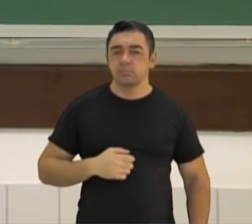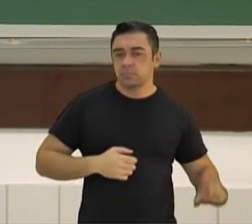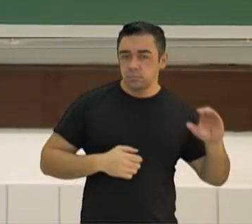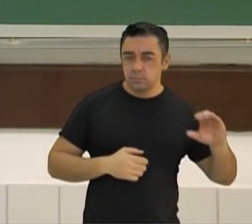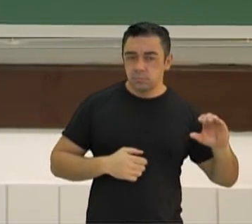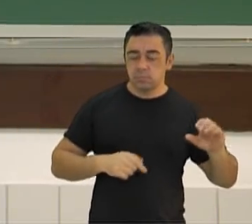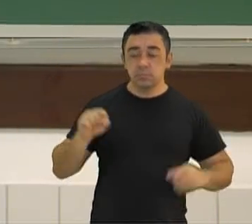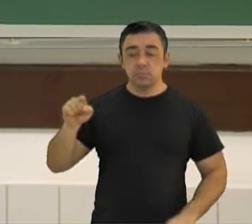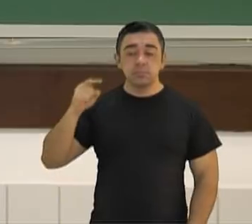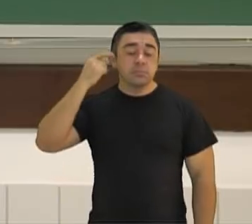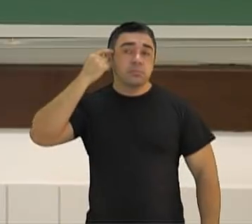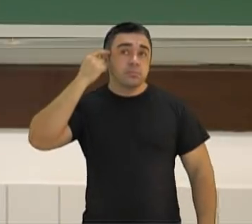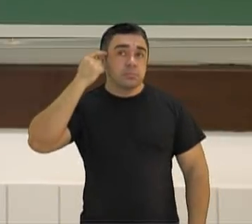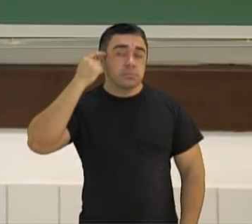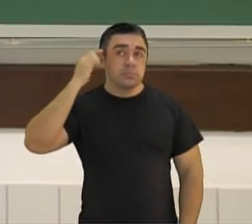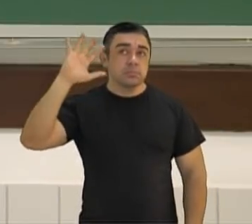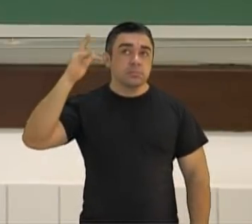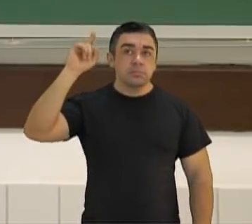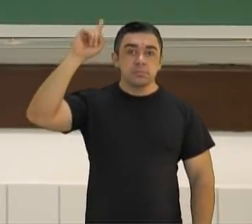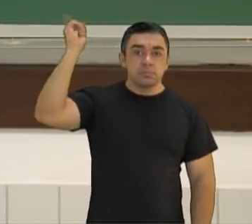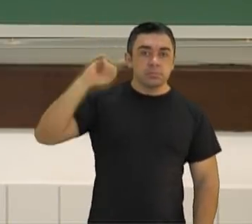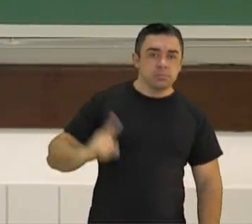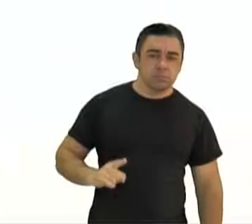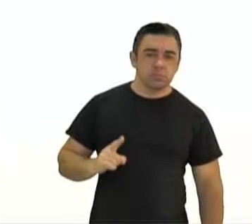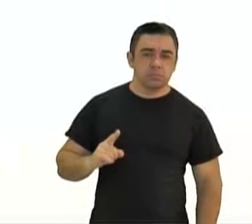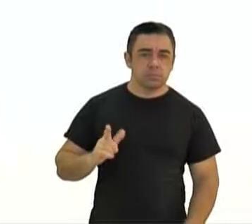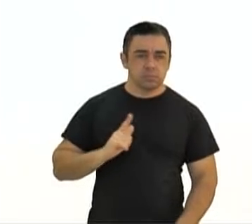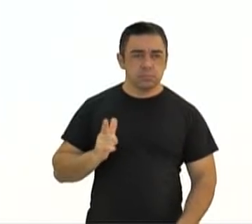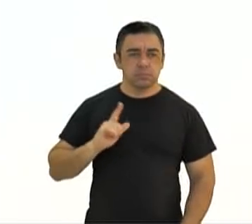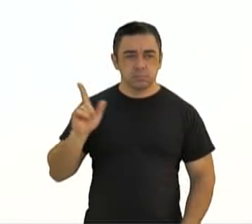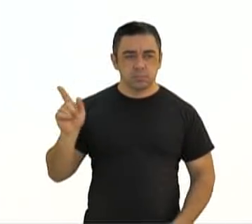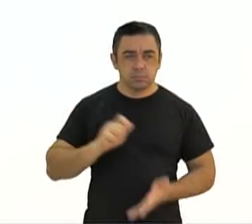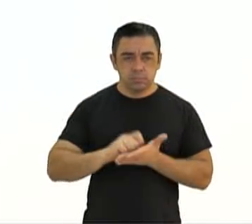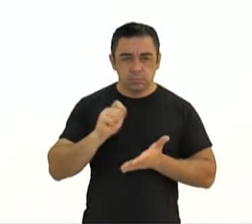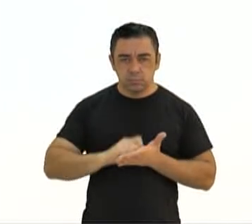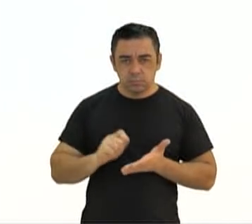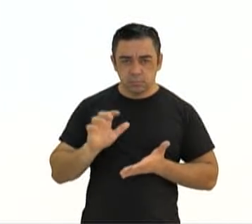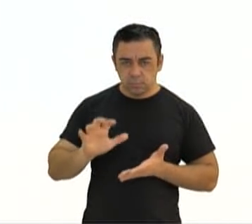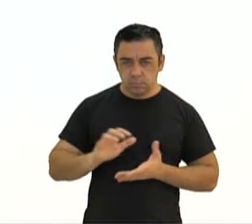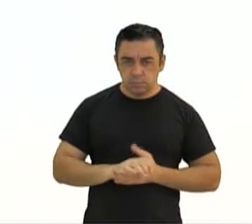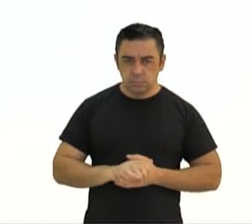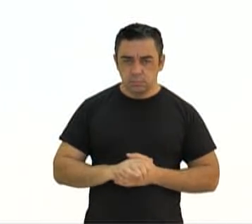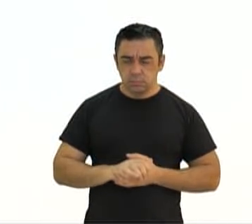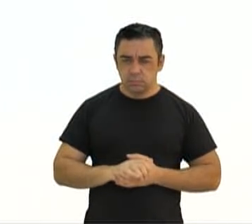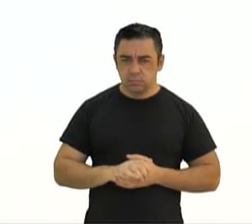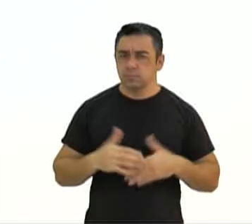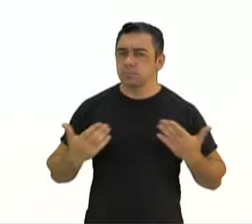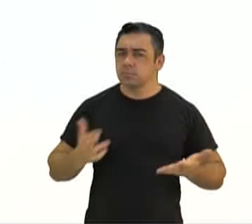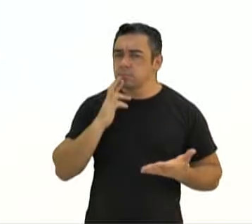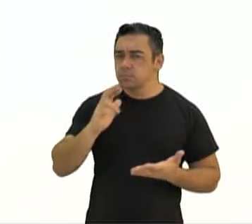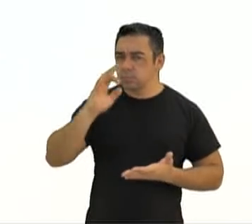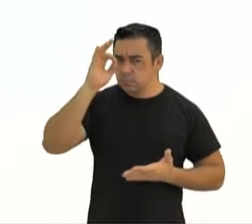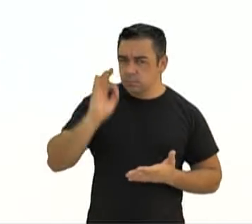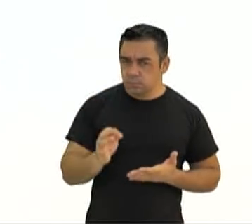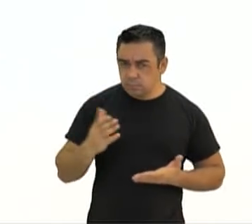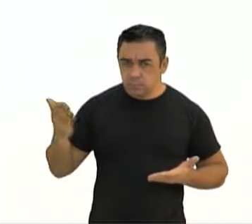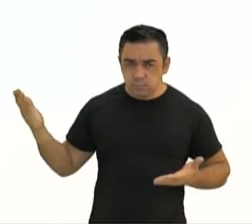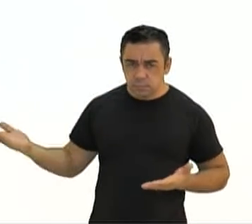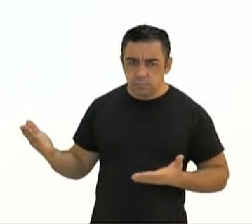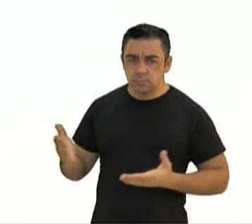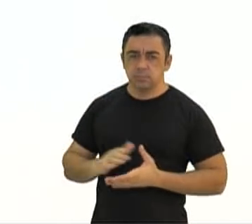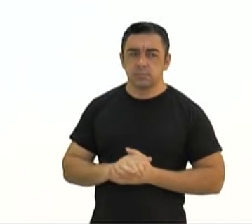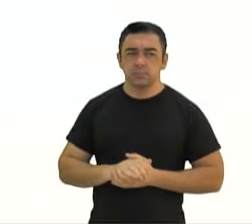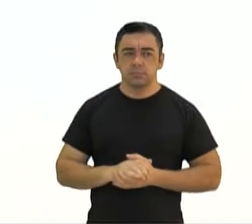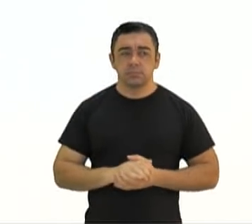C. Enquanto ele pensava, um raio o atingiu e ele escreveu sobre isso. Vamos ver agora qual é a resposta